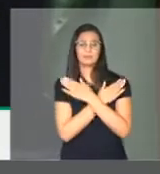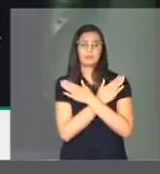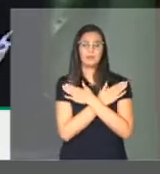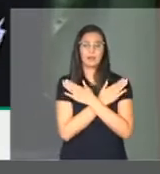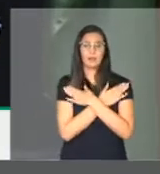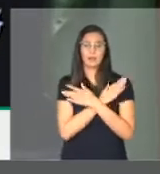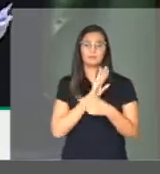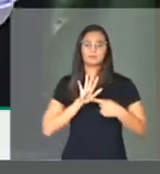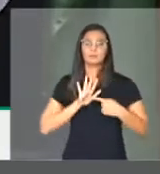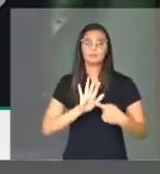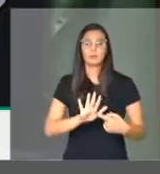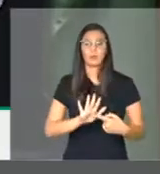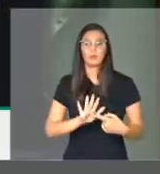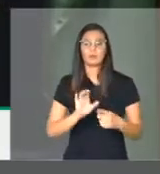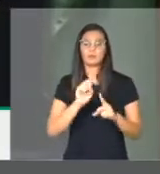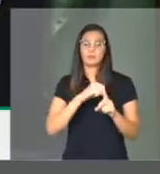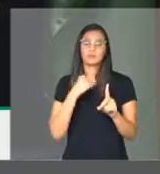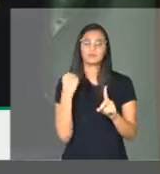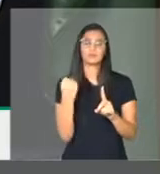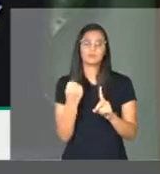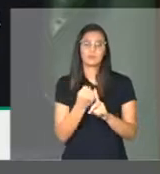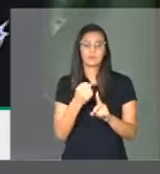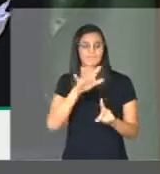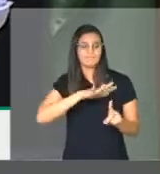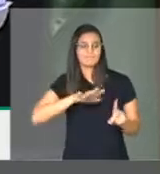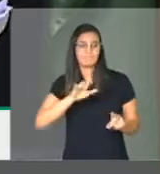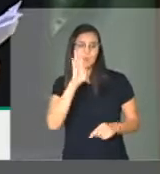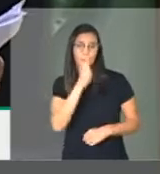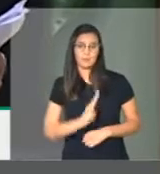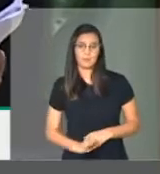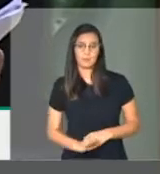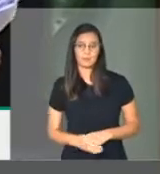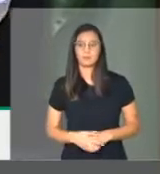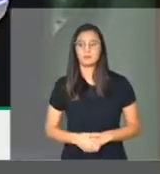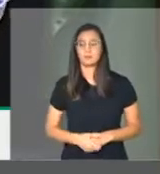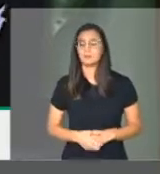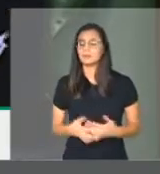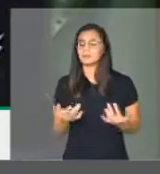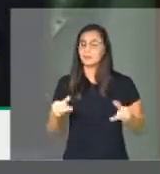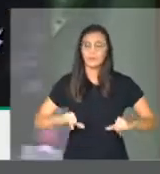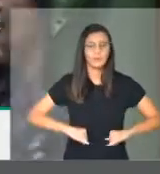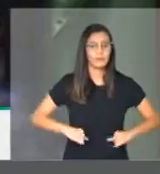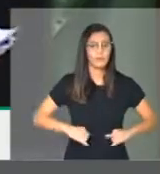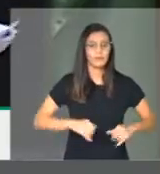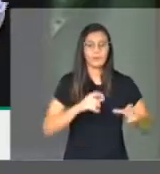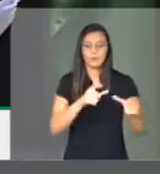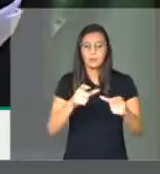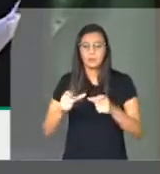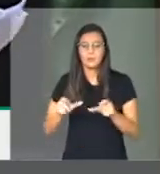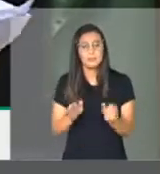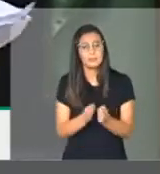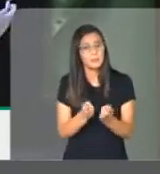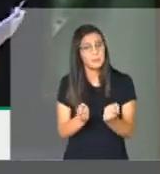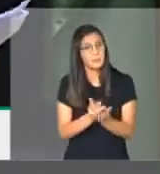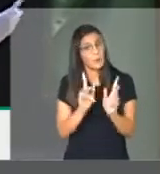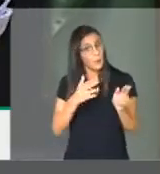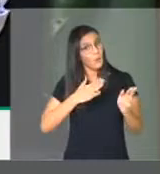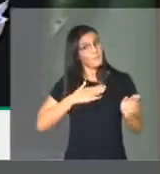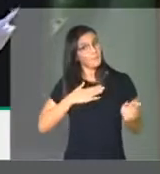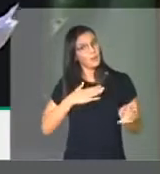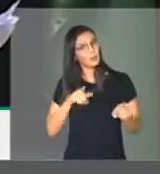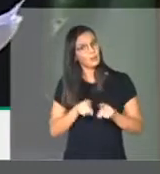de degradação social do país, agudizado nas regiões mais pobres, como a minha região,